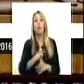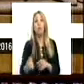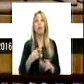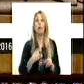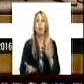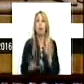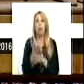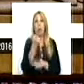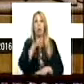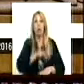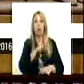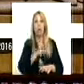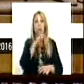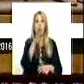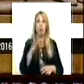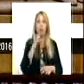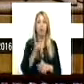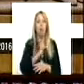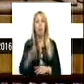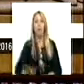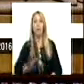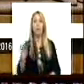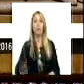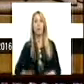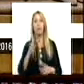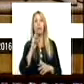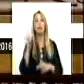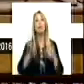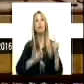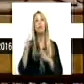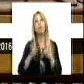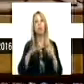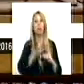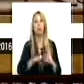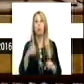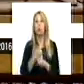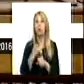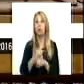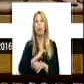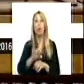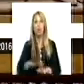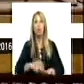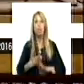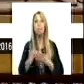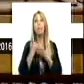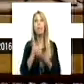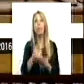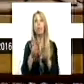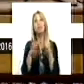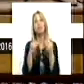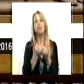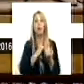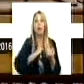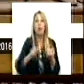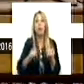das famílias, são contra o alívio fiscal nos rendimentos do trabalho, são contra o reforço nos apoios sociais, são contra